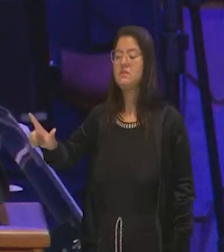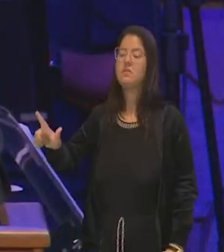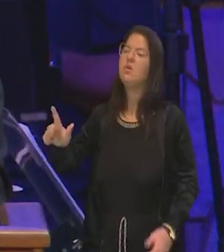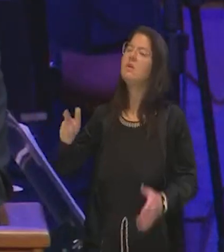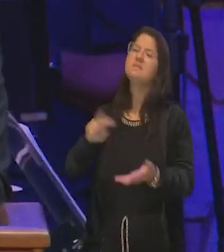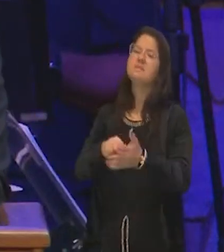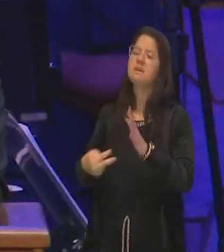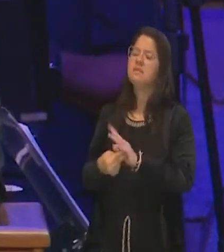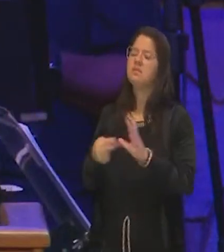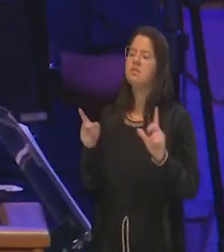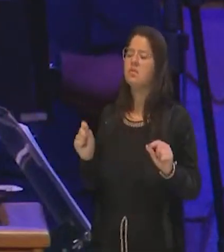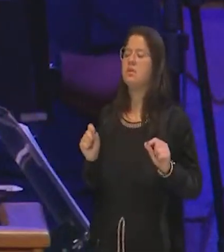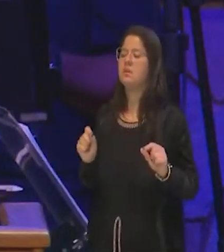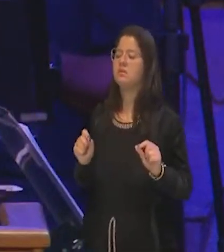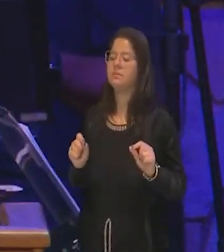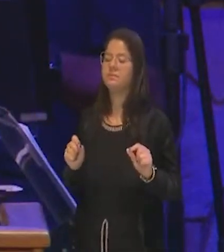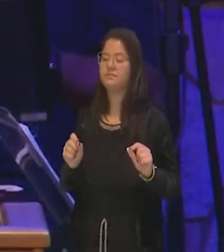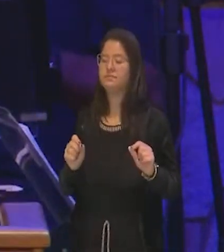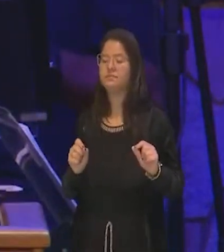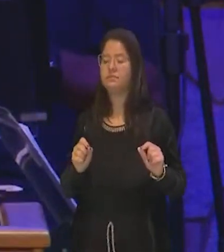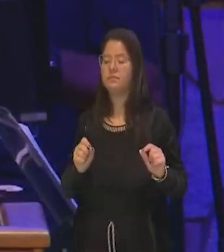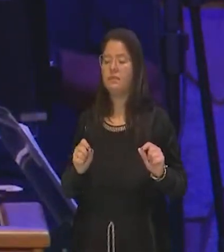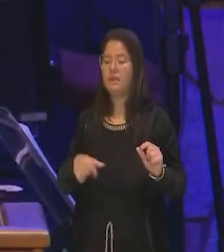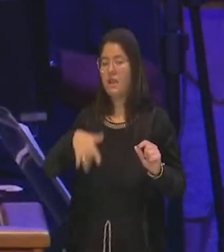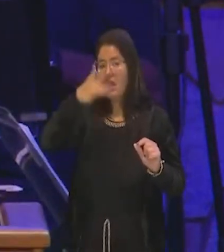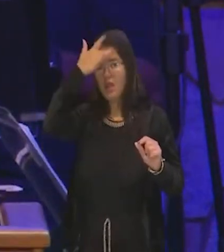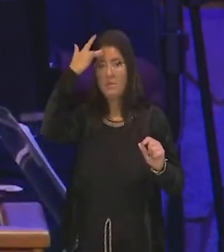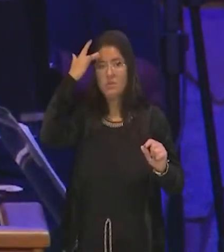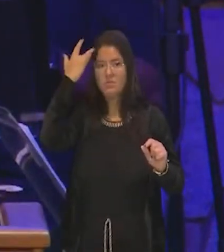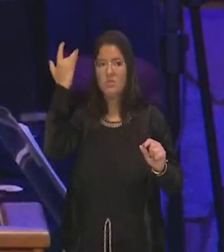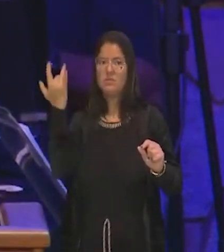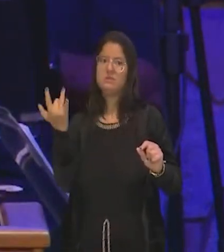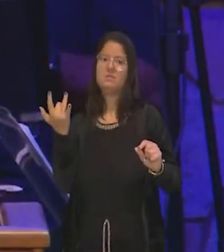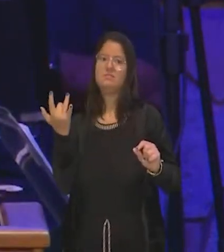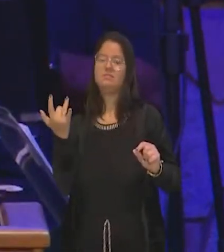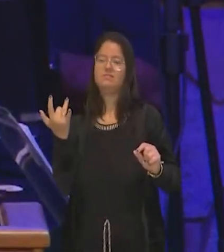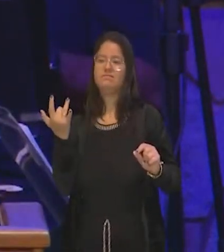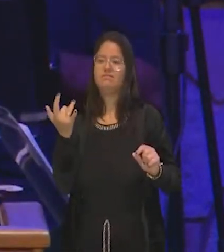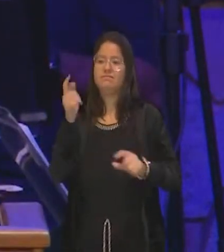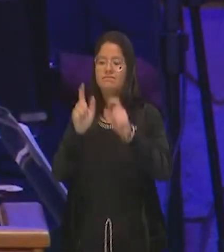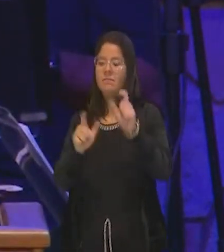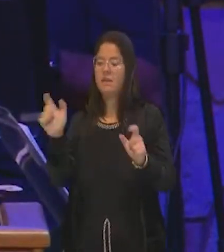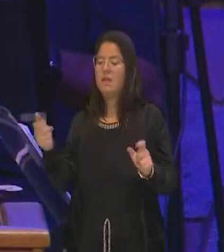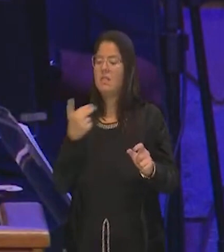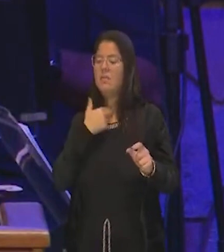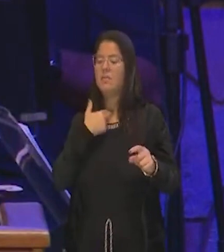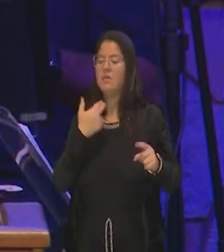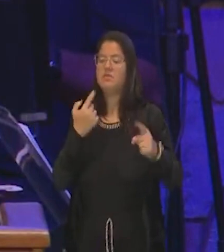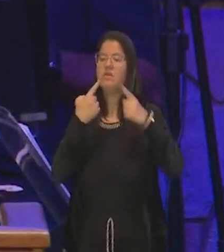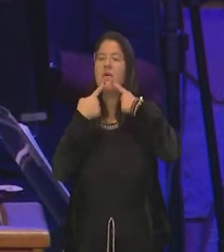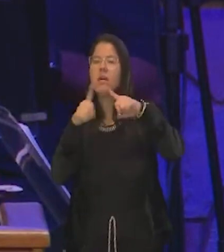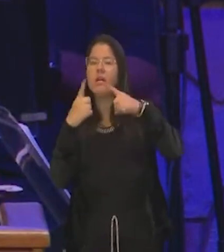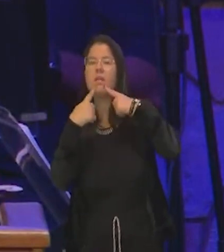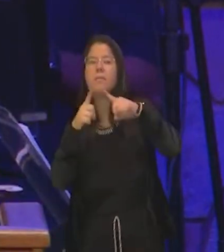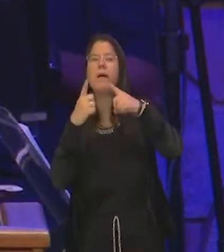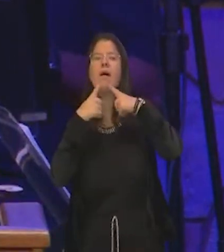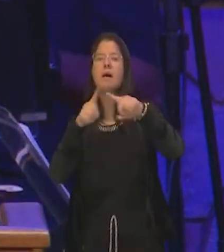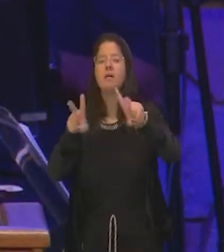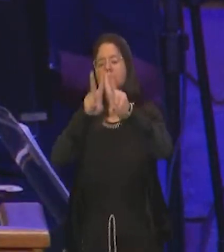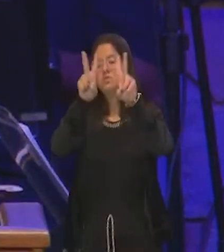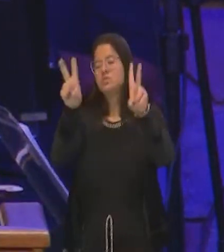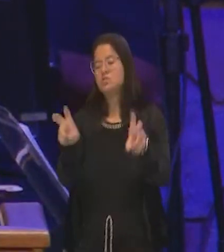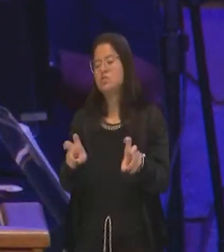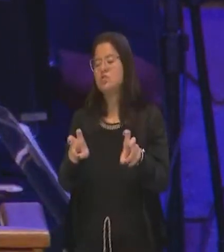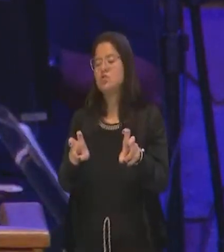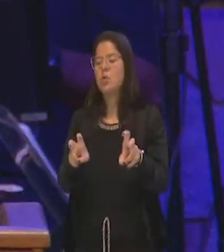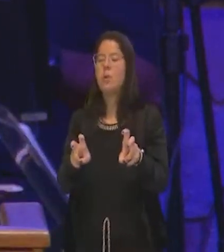apresentar alguma queixa sobre o bispo, o pastor, o vocacionado.